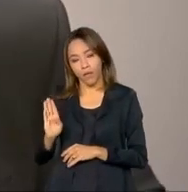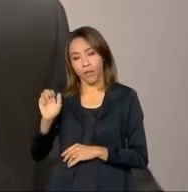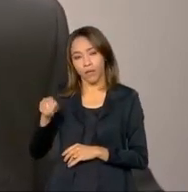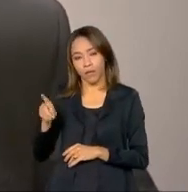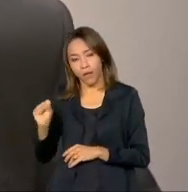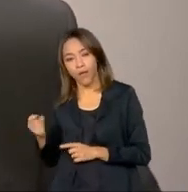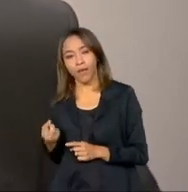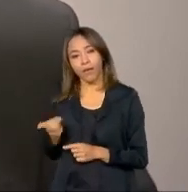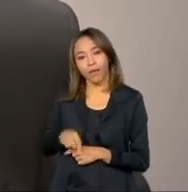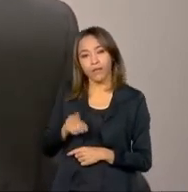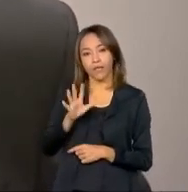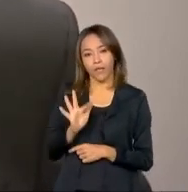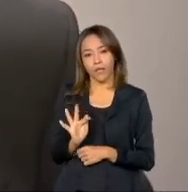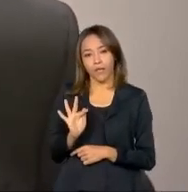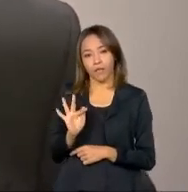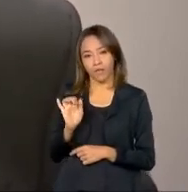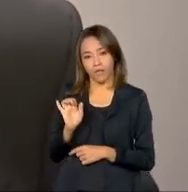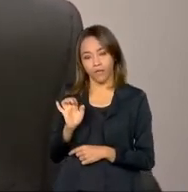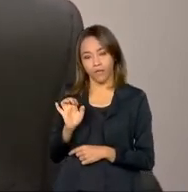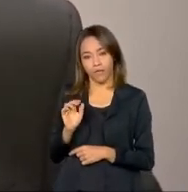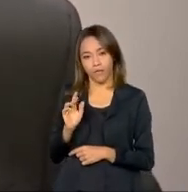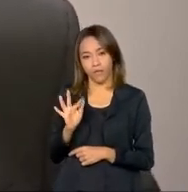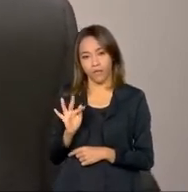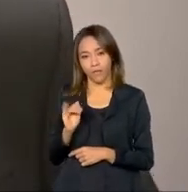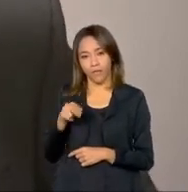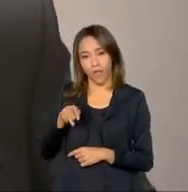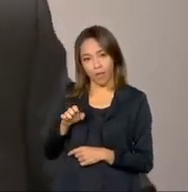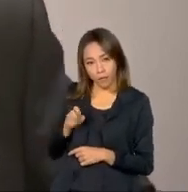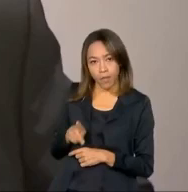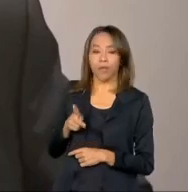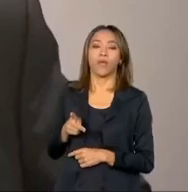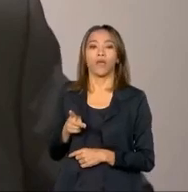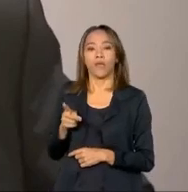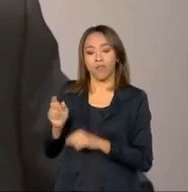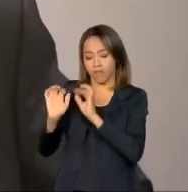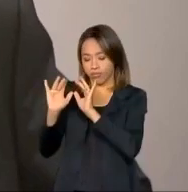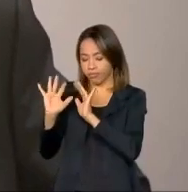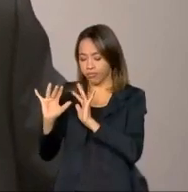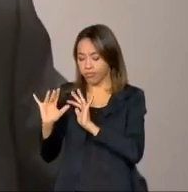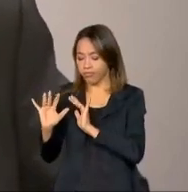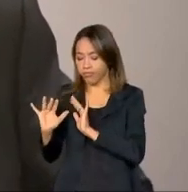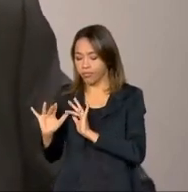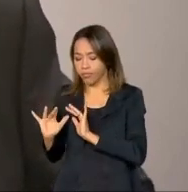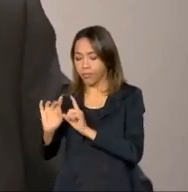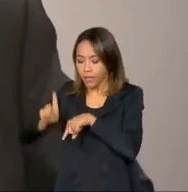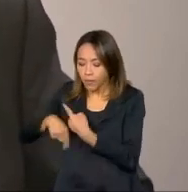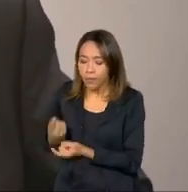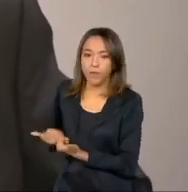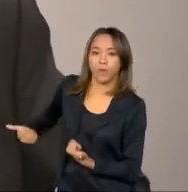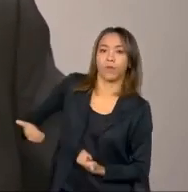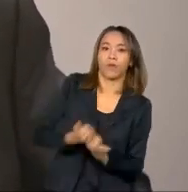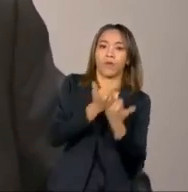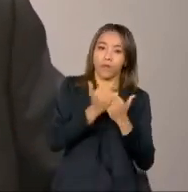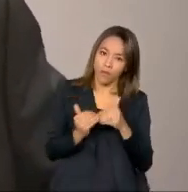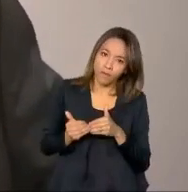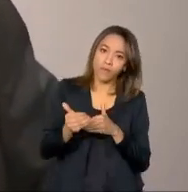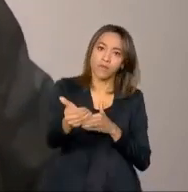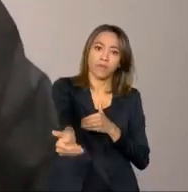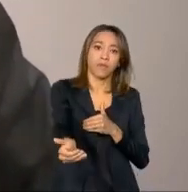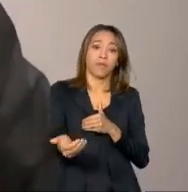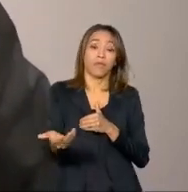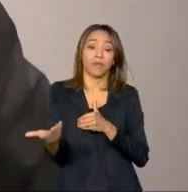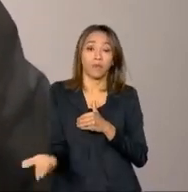você fazer a digitalização e ir conseguindo avançar. A